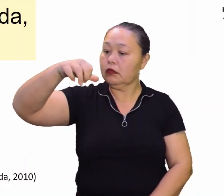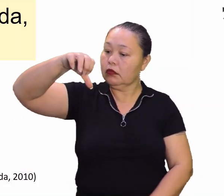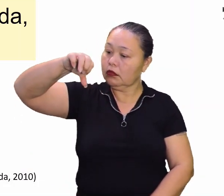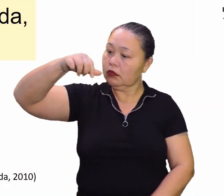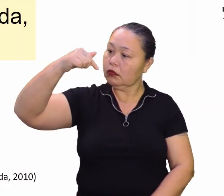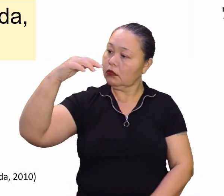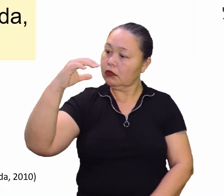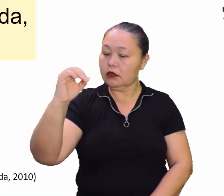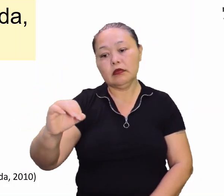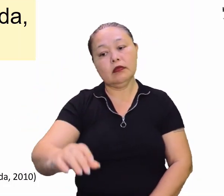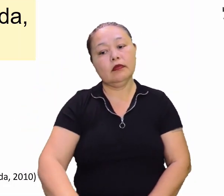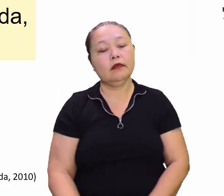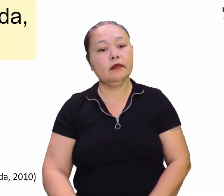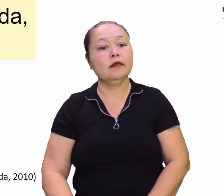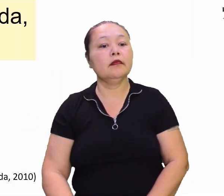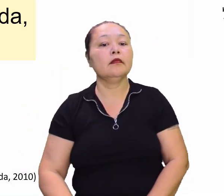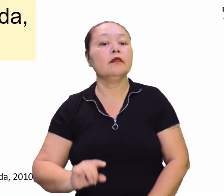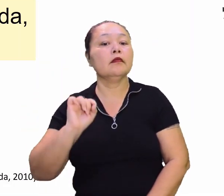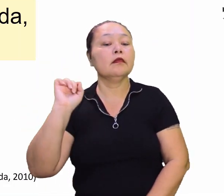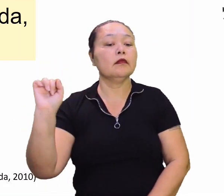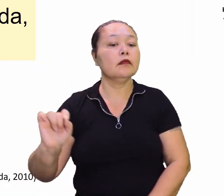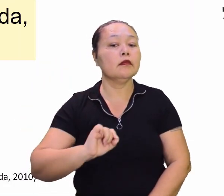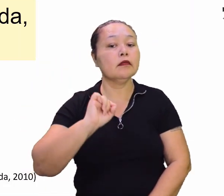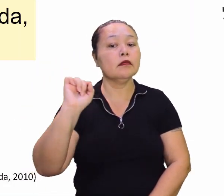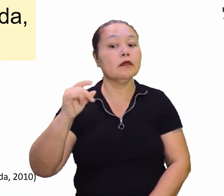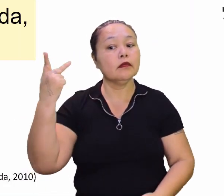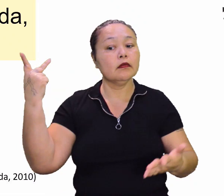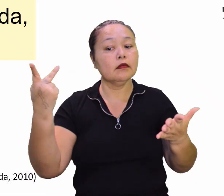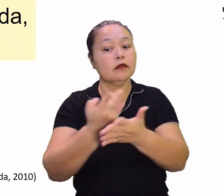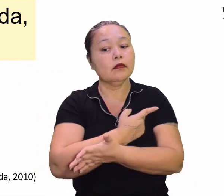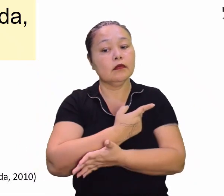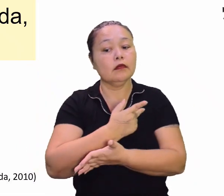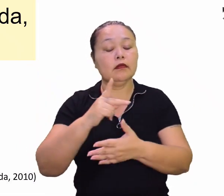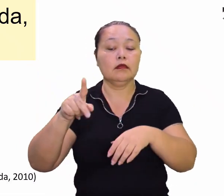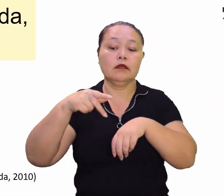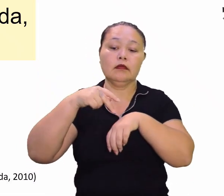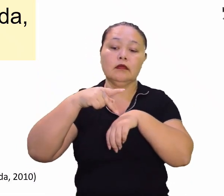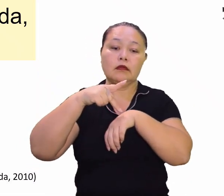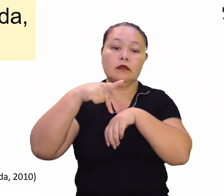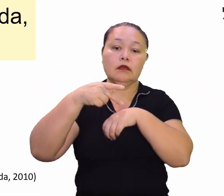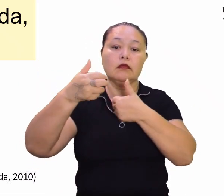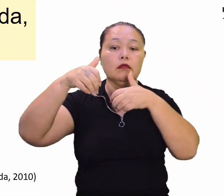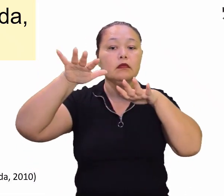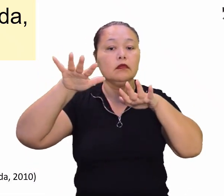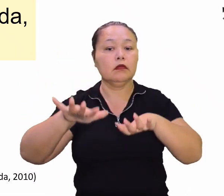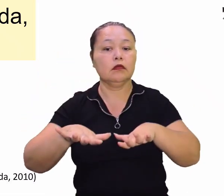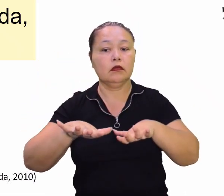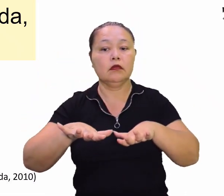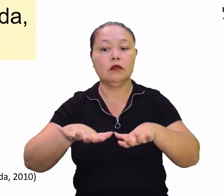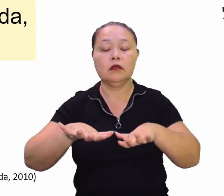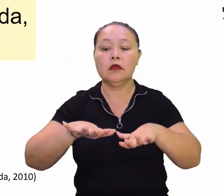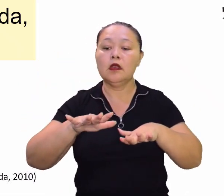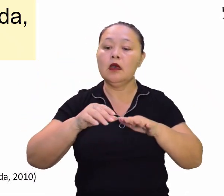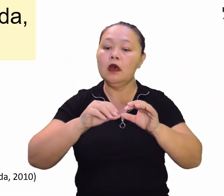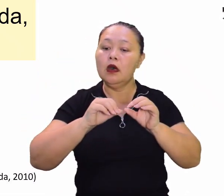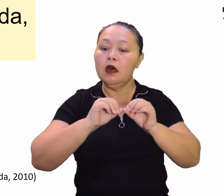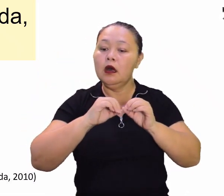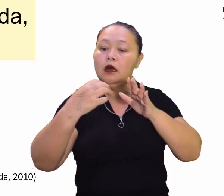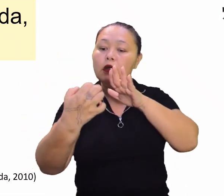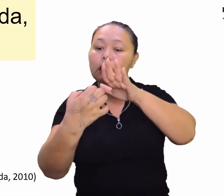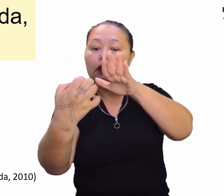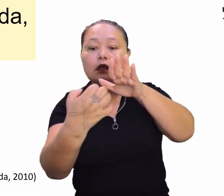Beleza, então, olha só o que aconteceu nesses países. A instalação de filiais